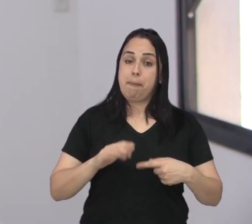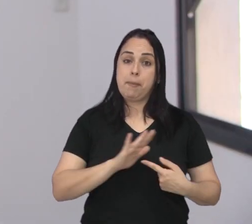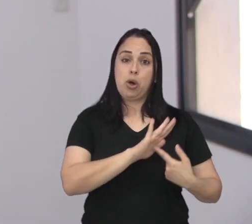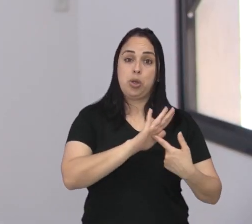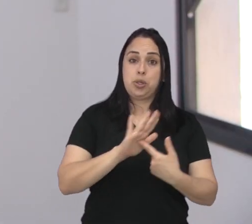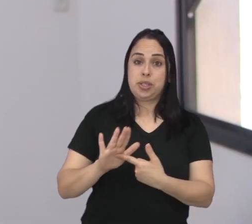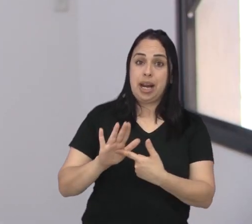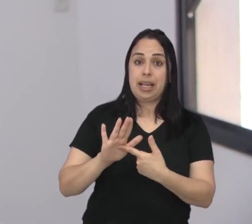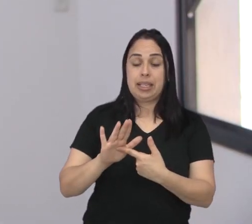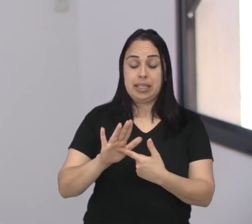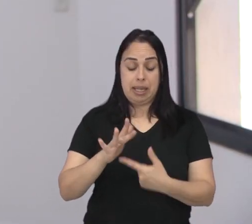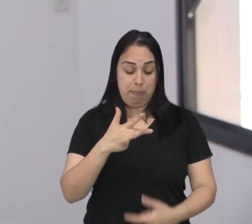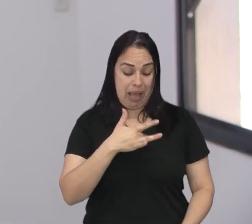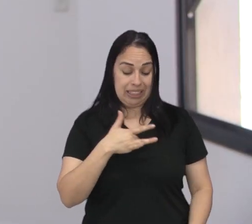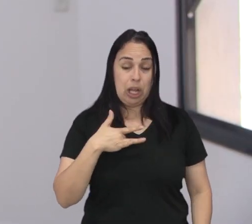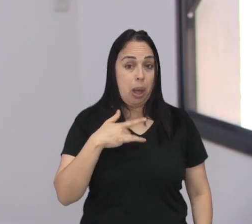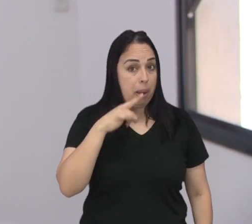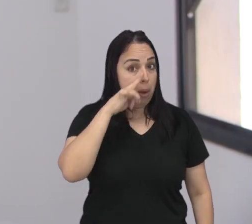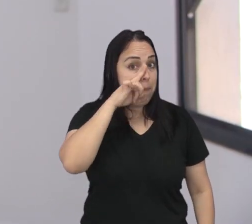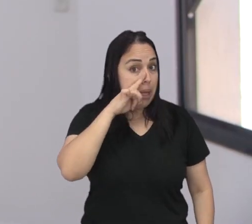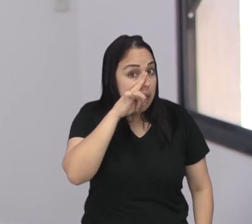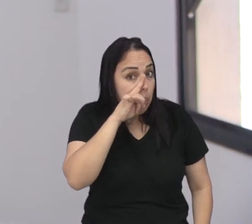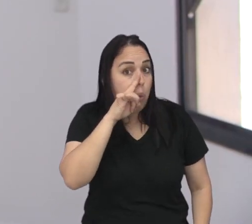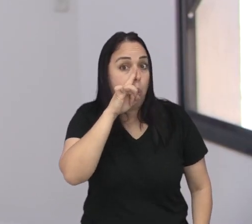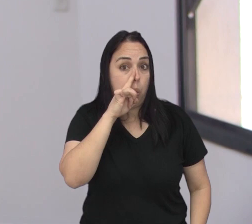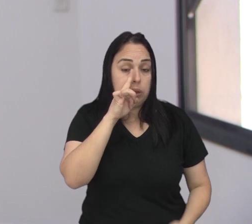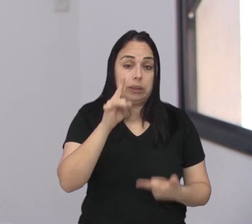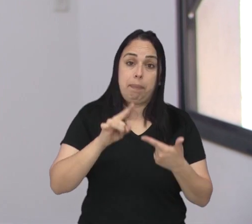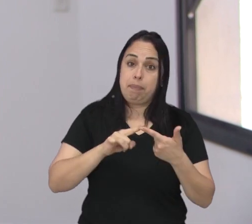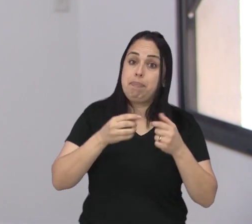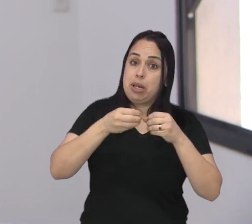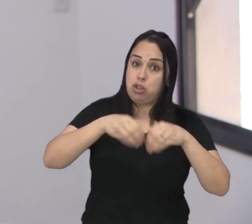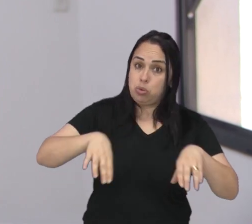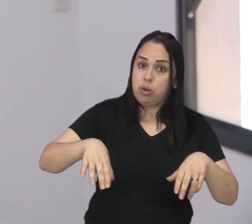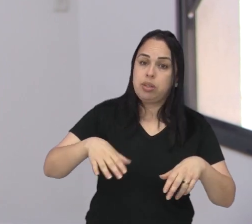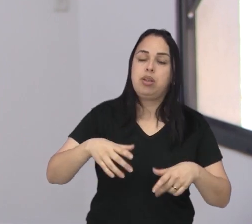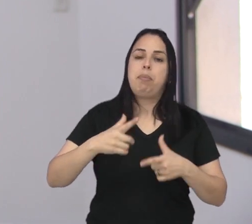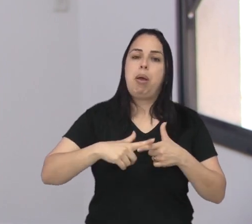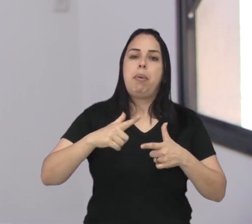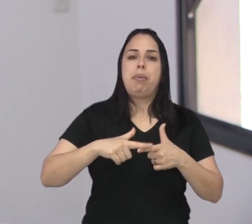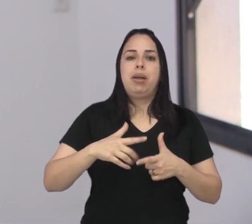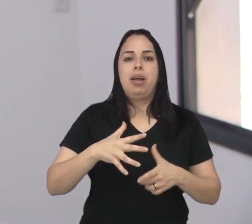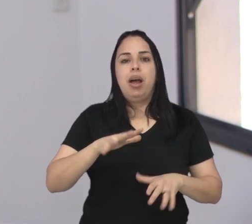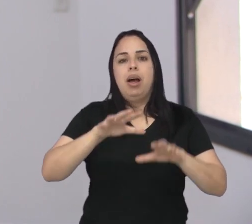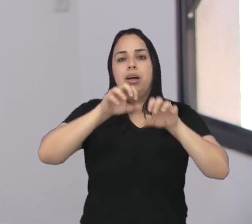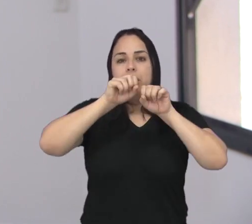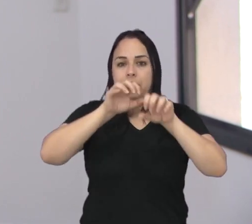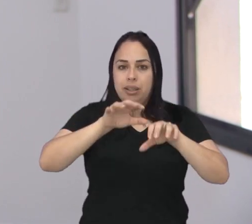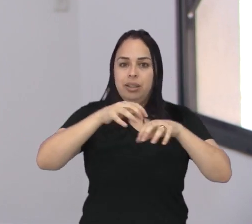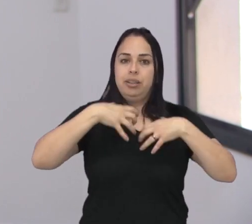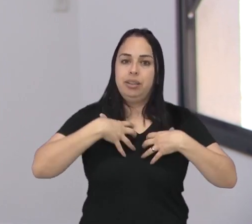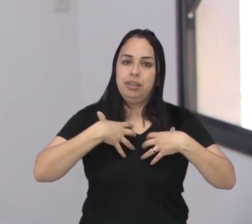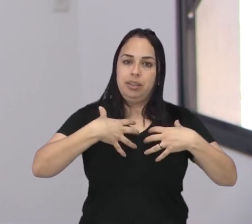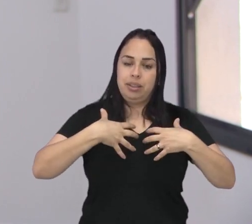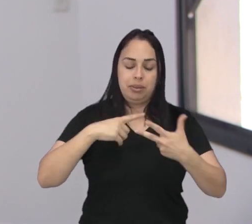conscientizar mostrando os riscos para a saúde, os danos que traz à saúde, tanto respiratório,